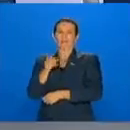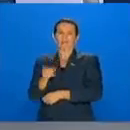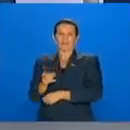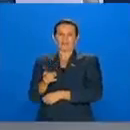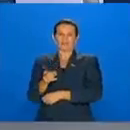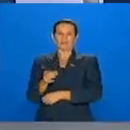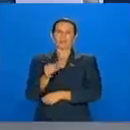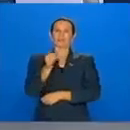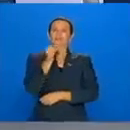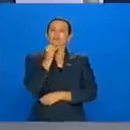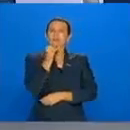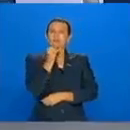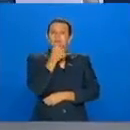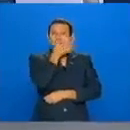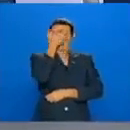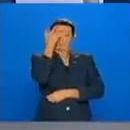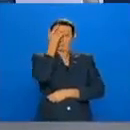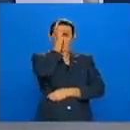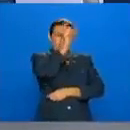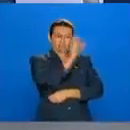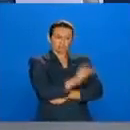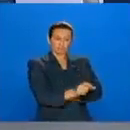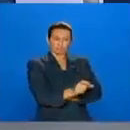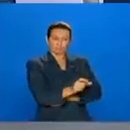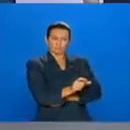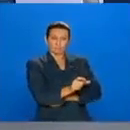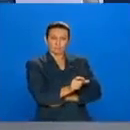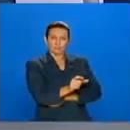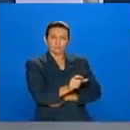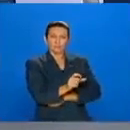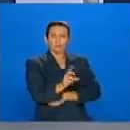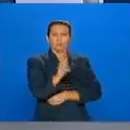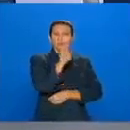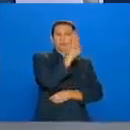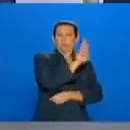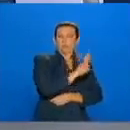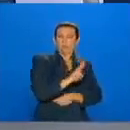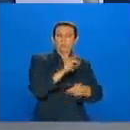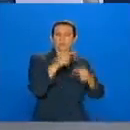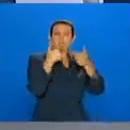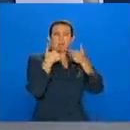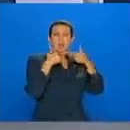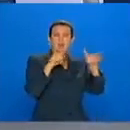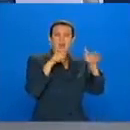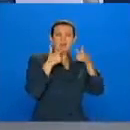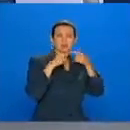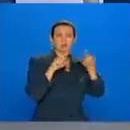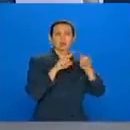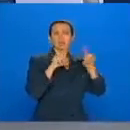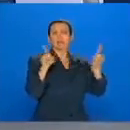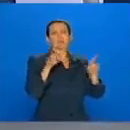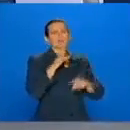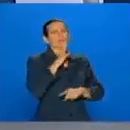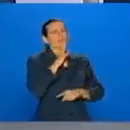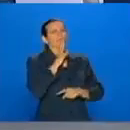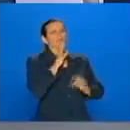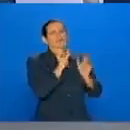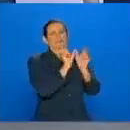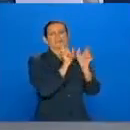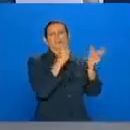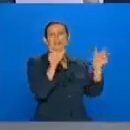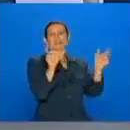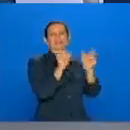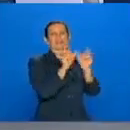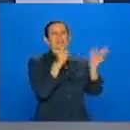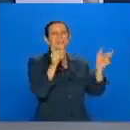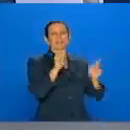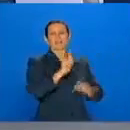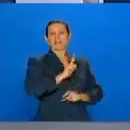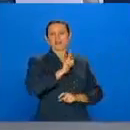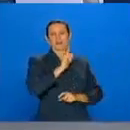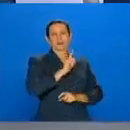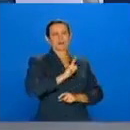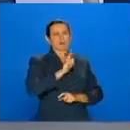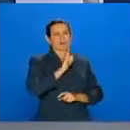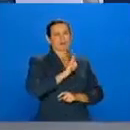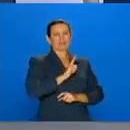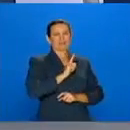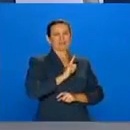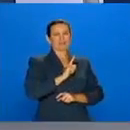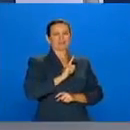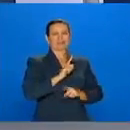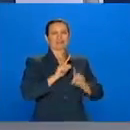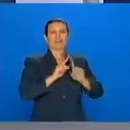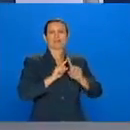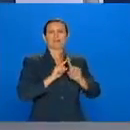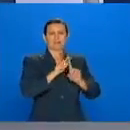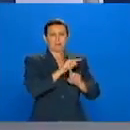uma determinada língua não conheçam a sua estrutura. Mas difícil será algum conhecedor não saber